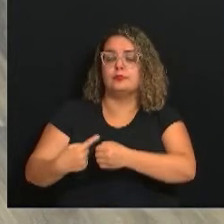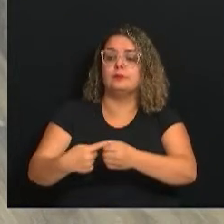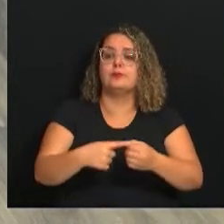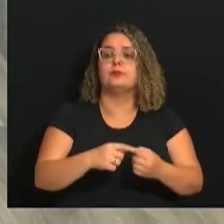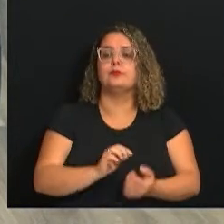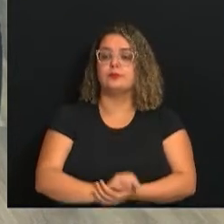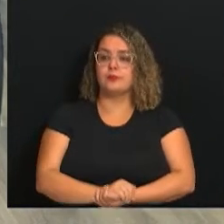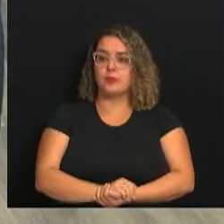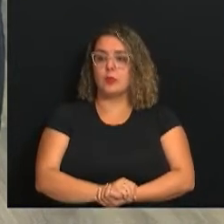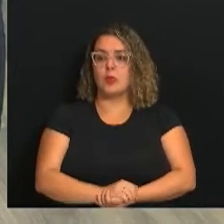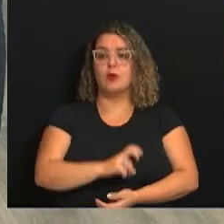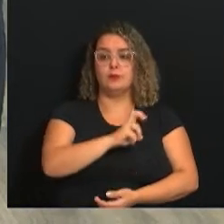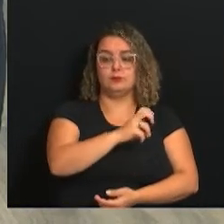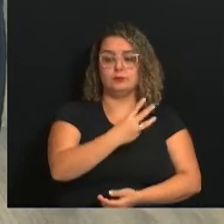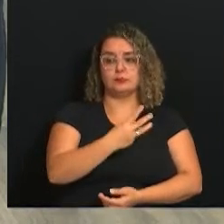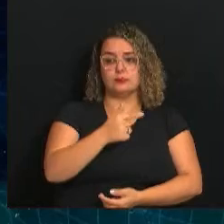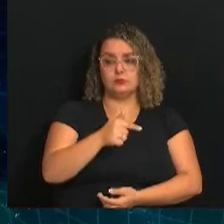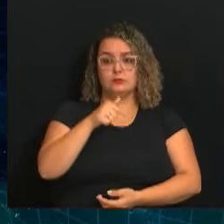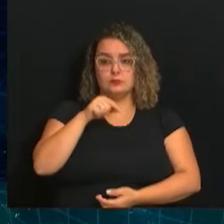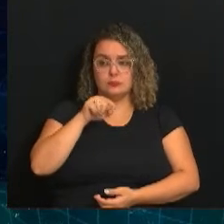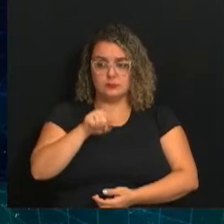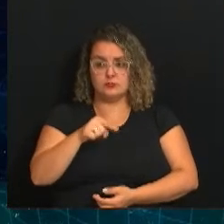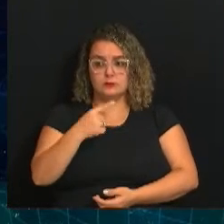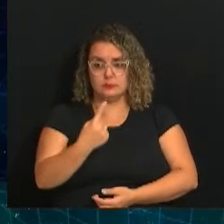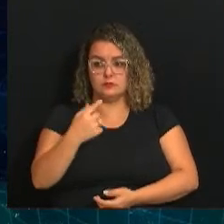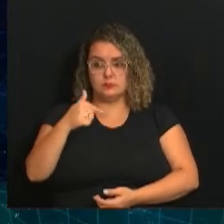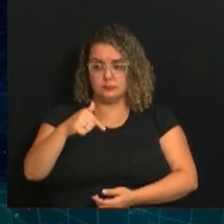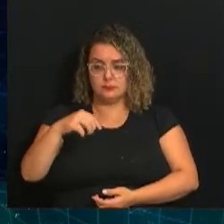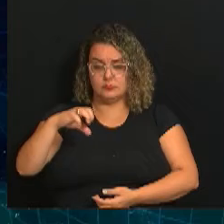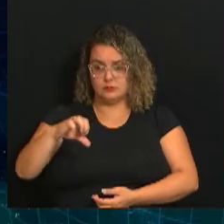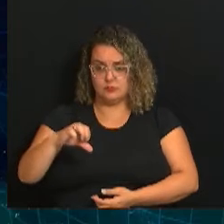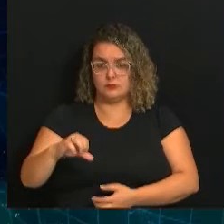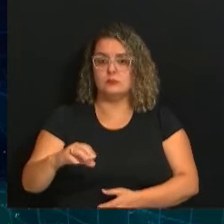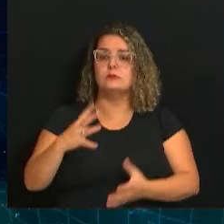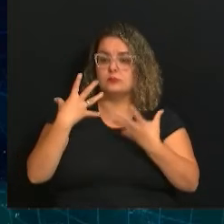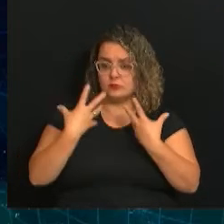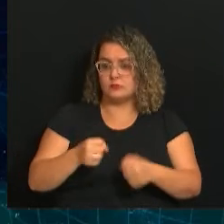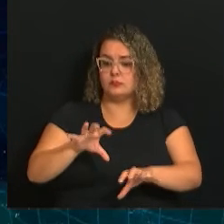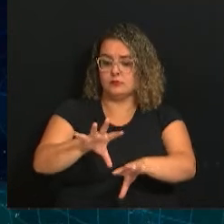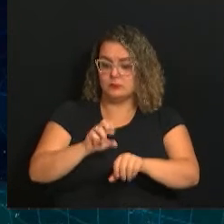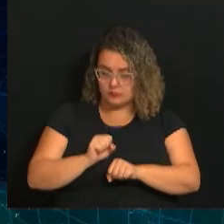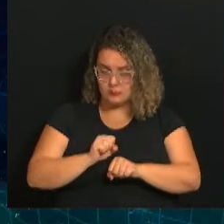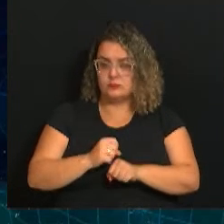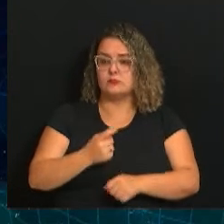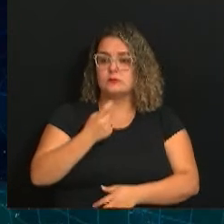da Saúde, nós temos no país até esta segunda-feira